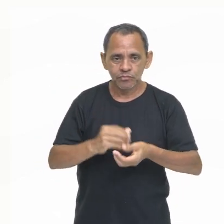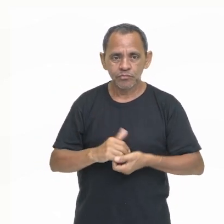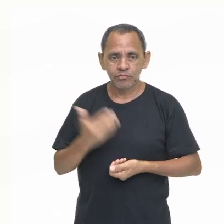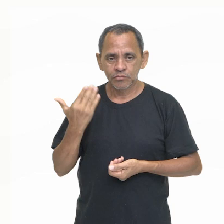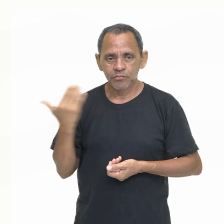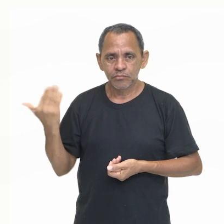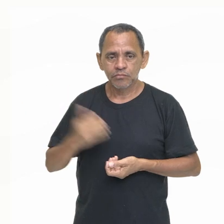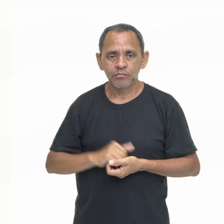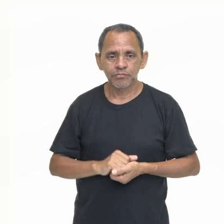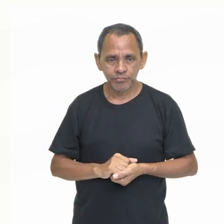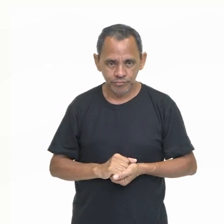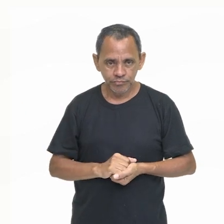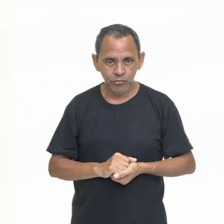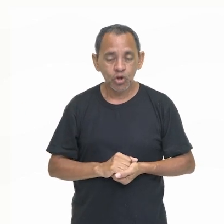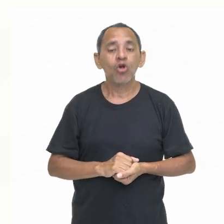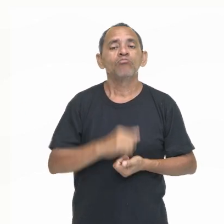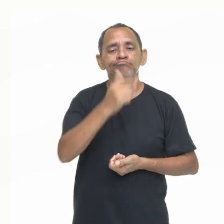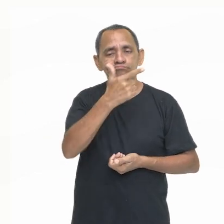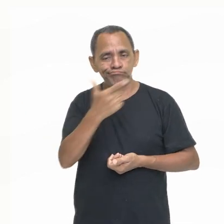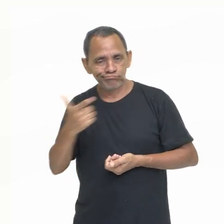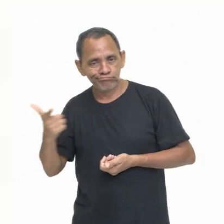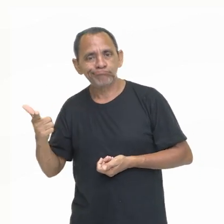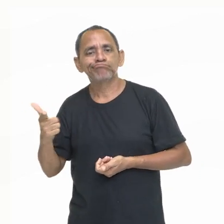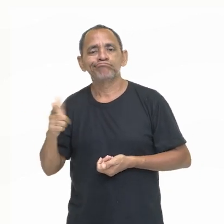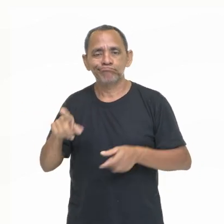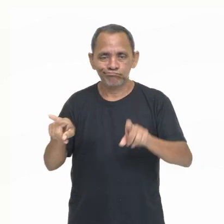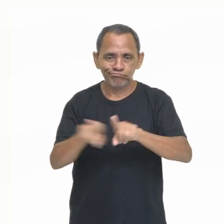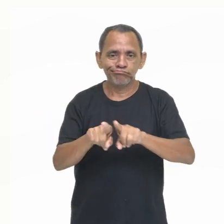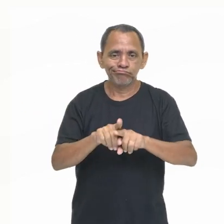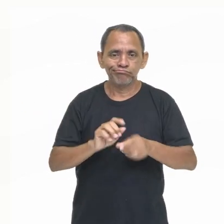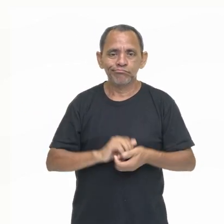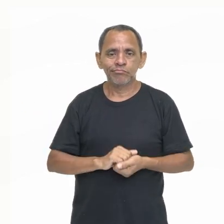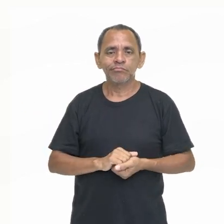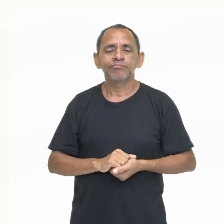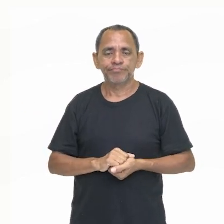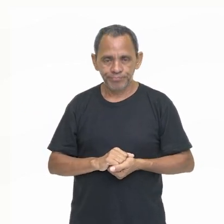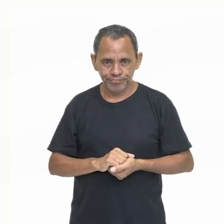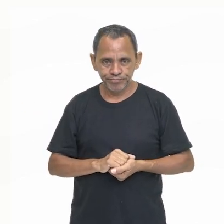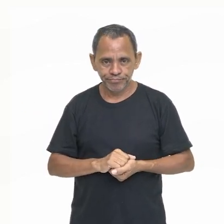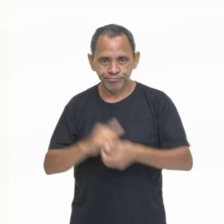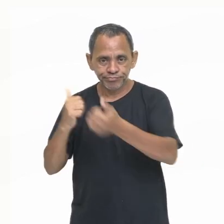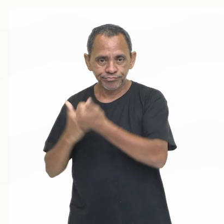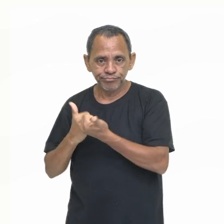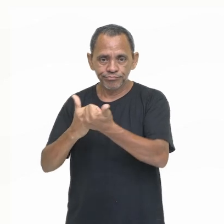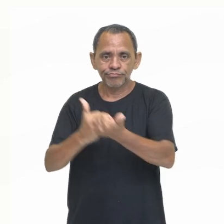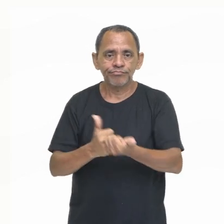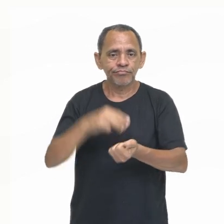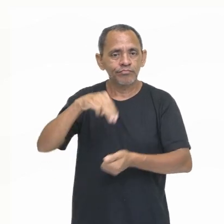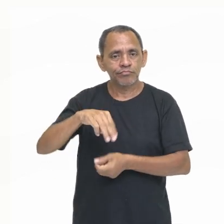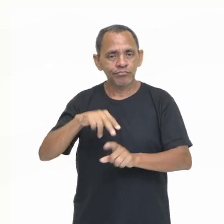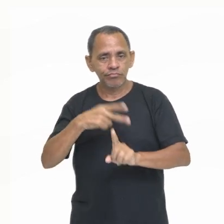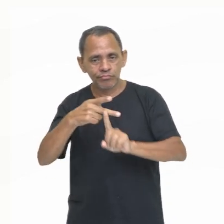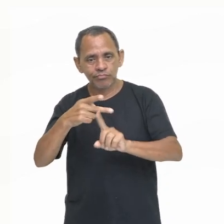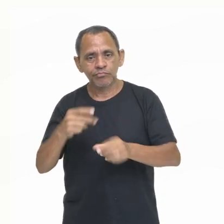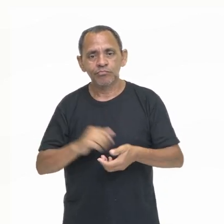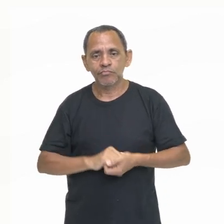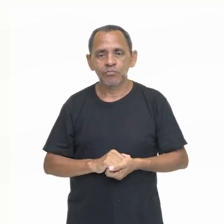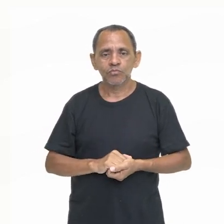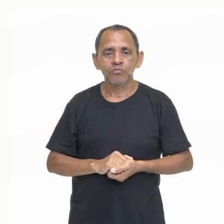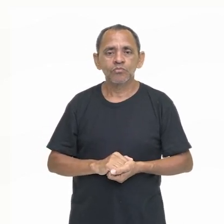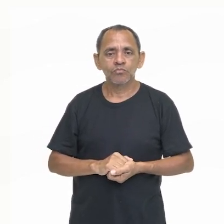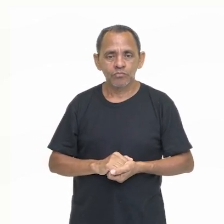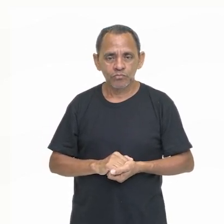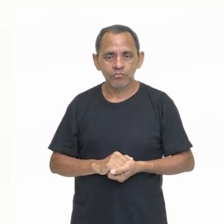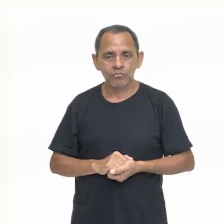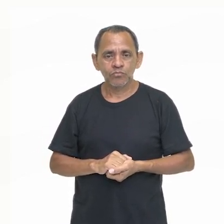temos aqui os múltiplos e submúltiplos do metro quadrado. Quando a gente fala, então, em área, nós